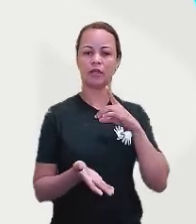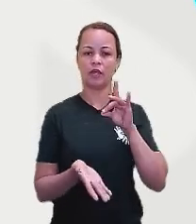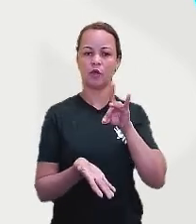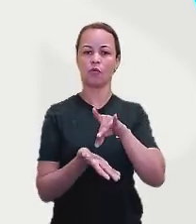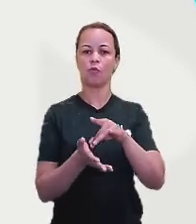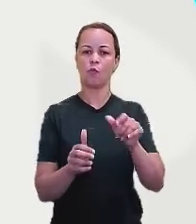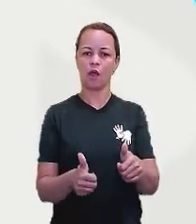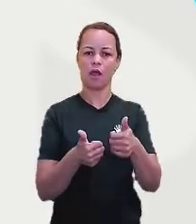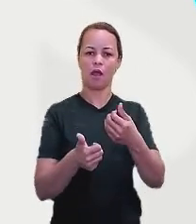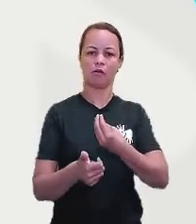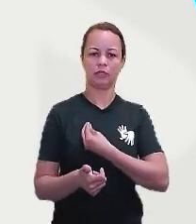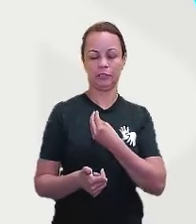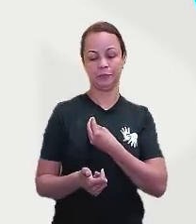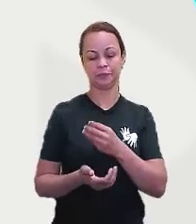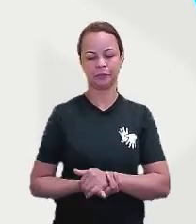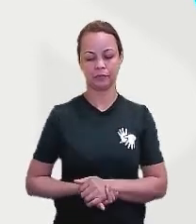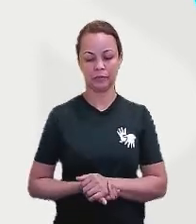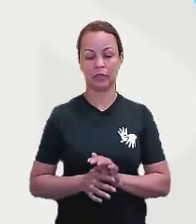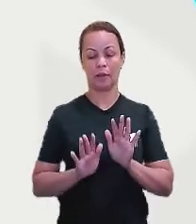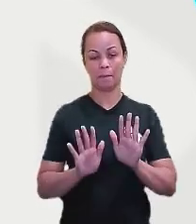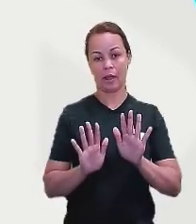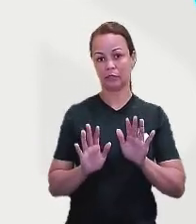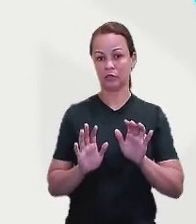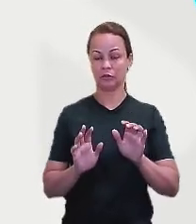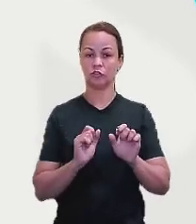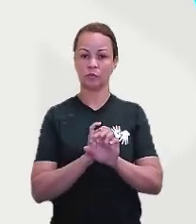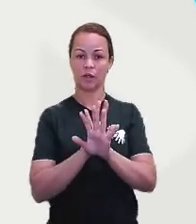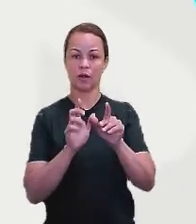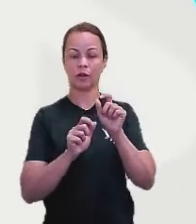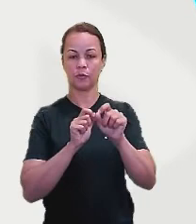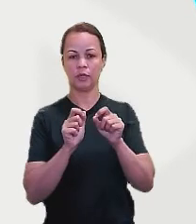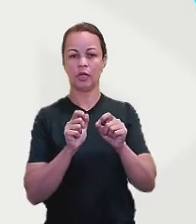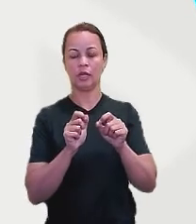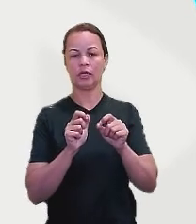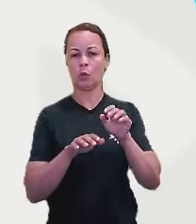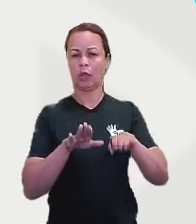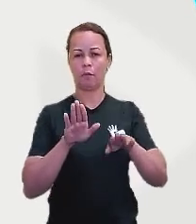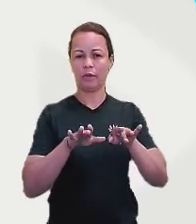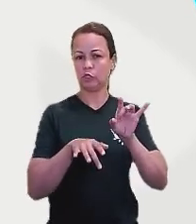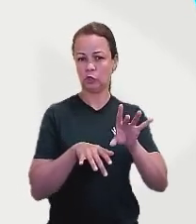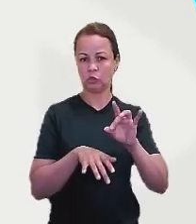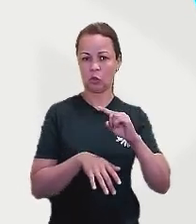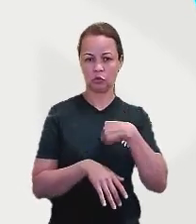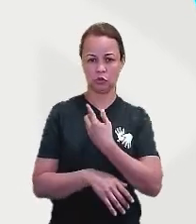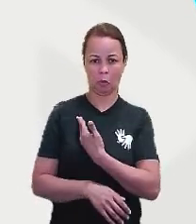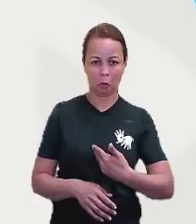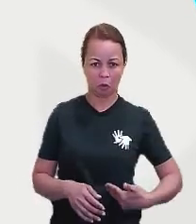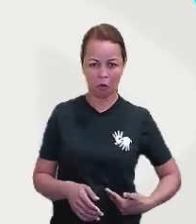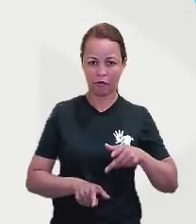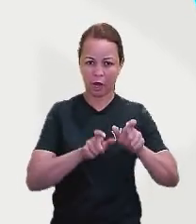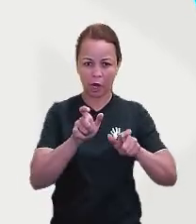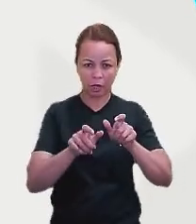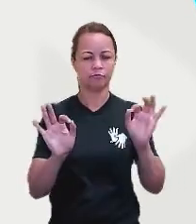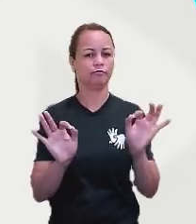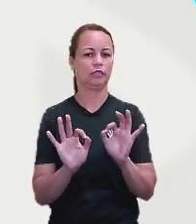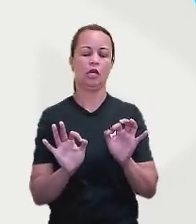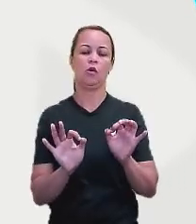qualidade de vida. Mas isso, gente, deixando bem claro, não depende apenas dos nossos governantes. Isso depende também muito da